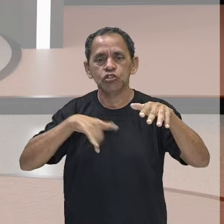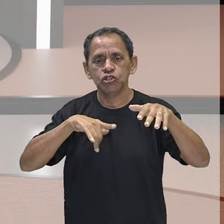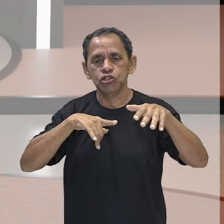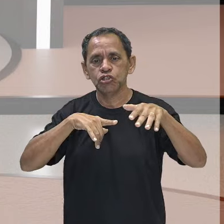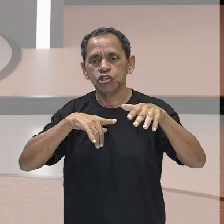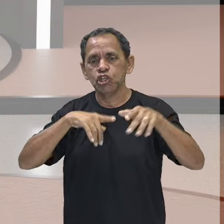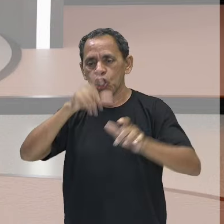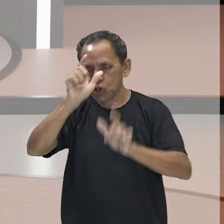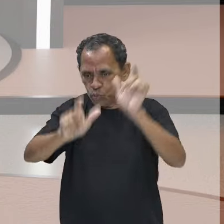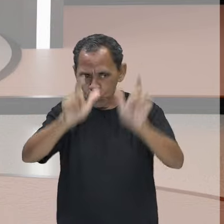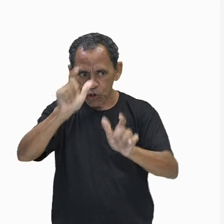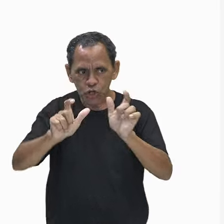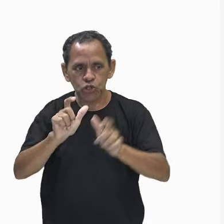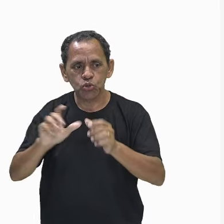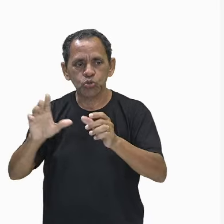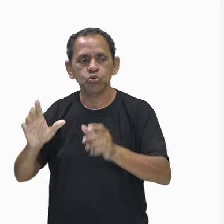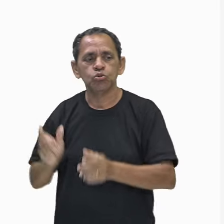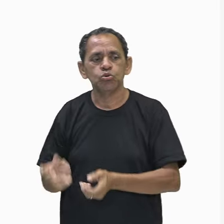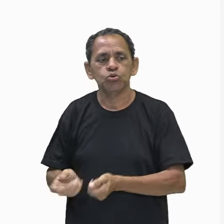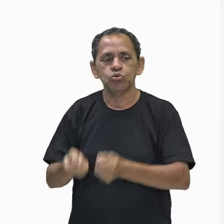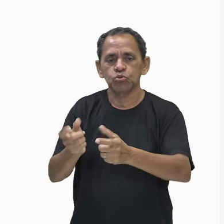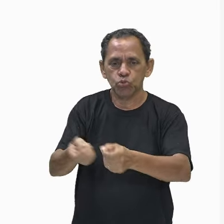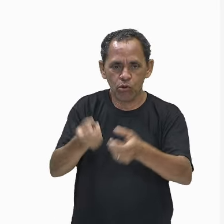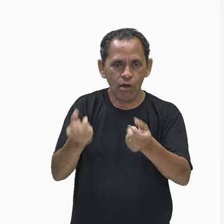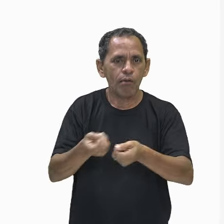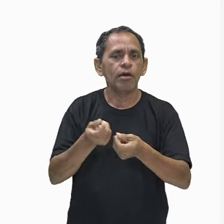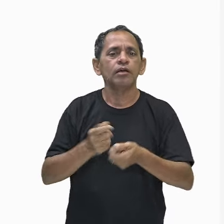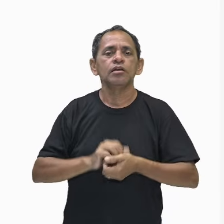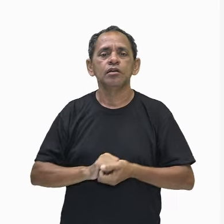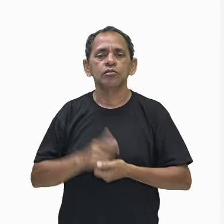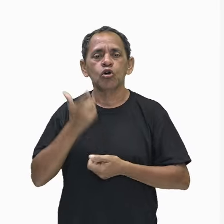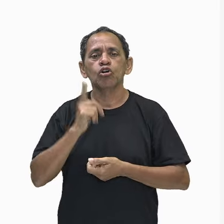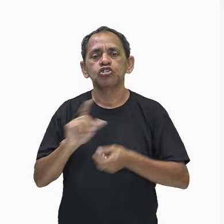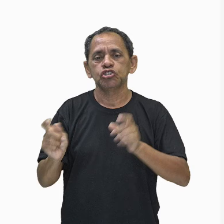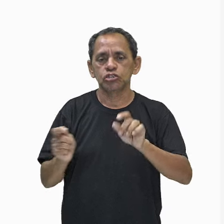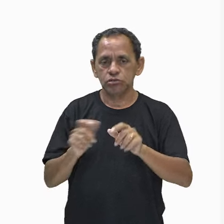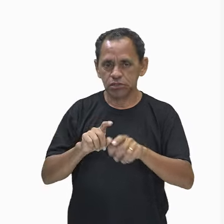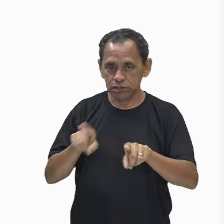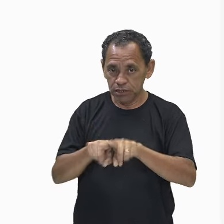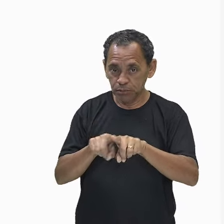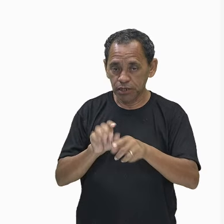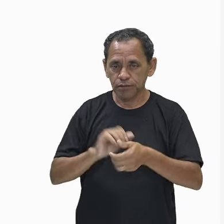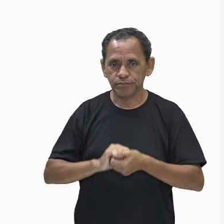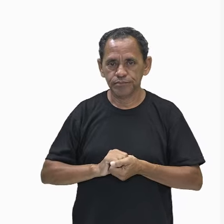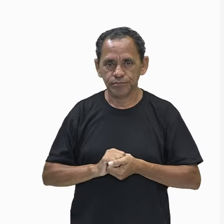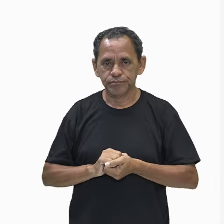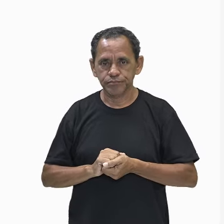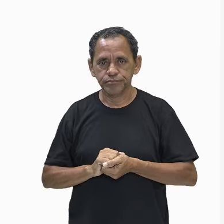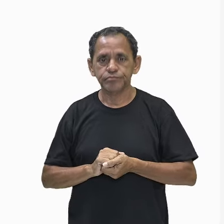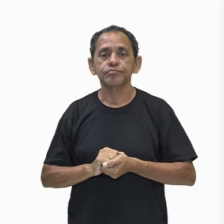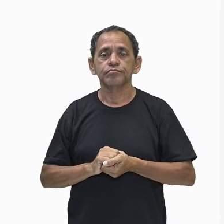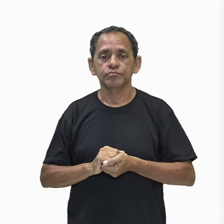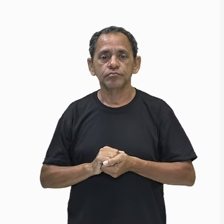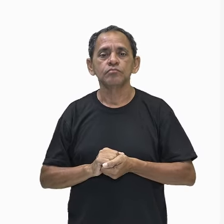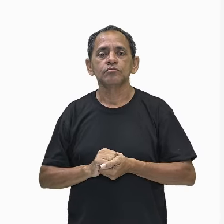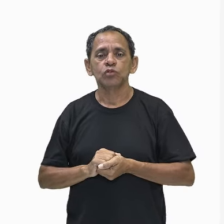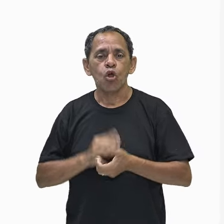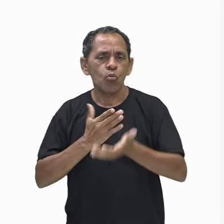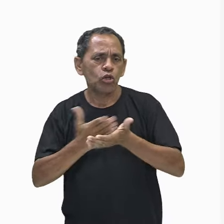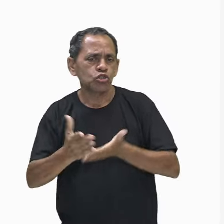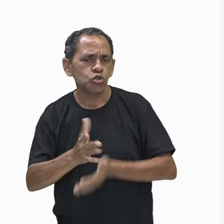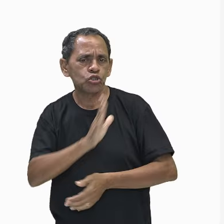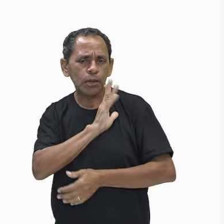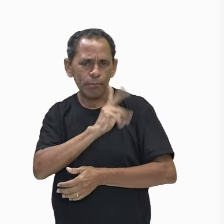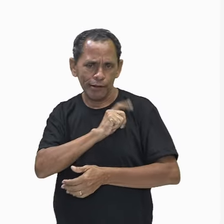adeptos. Então vamos ver um pouquinho mais sobre o cristianismo, tá, gente? O cristianismo surge na Palestina, região